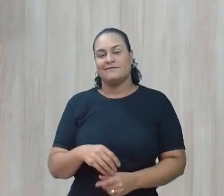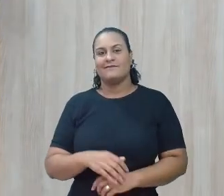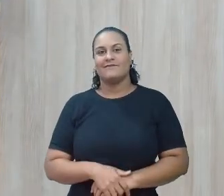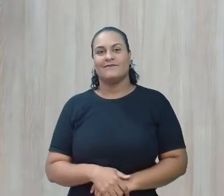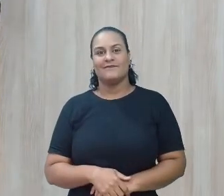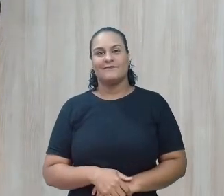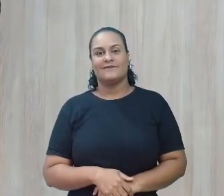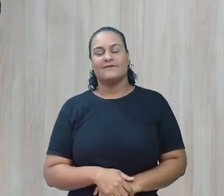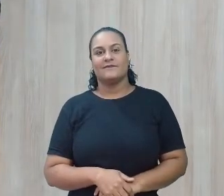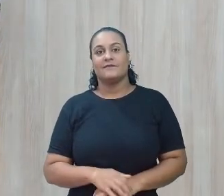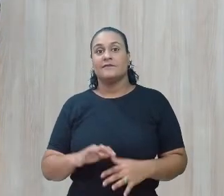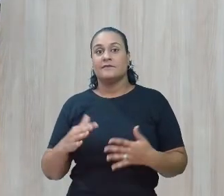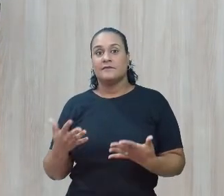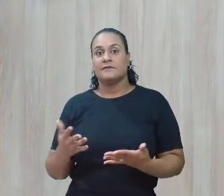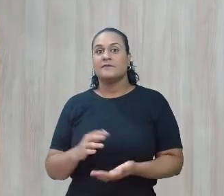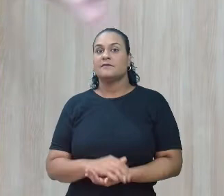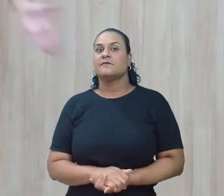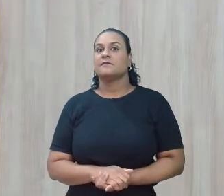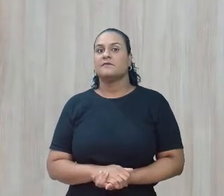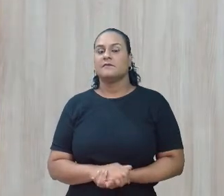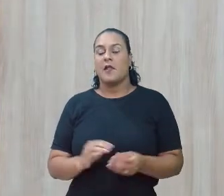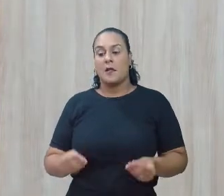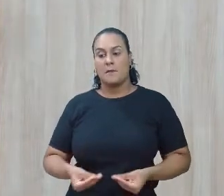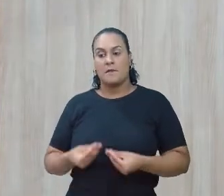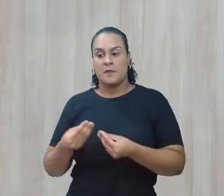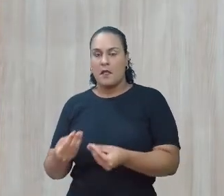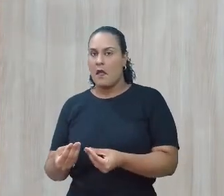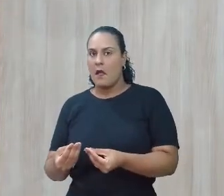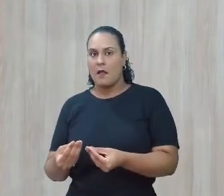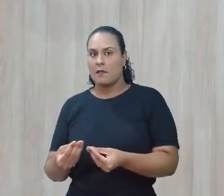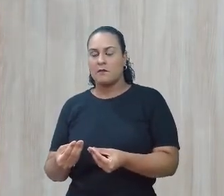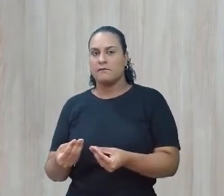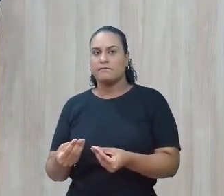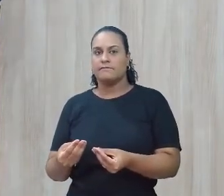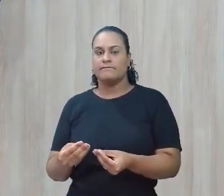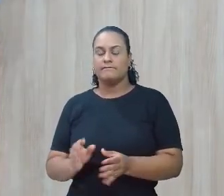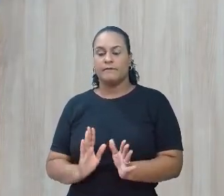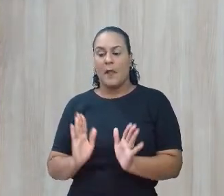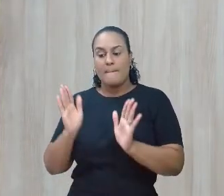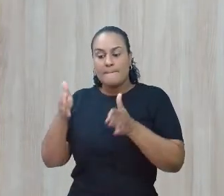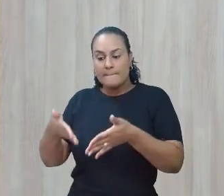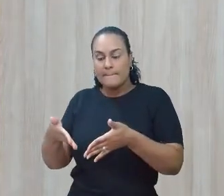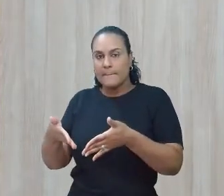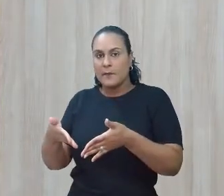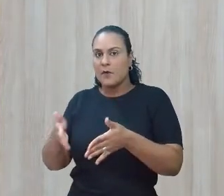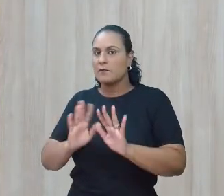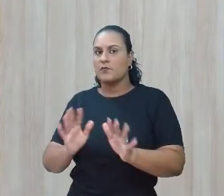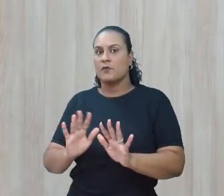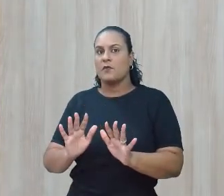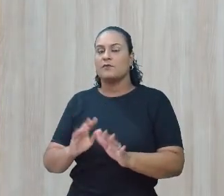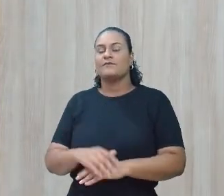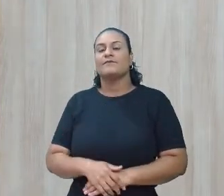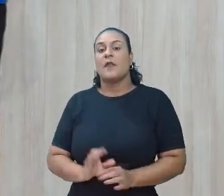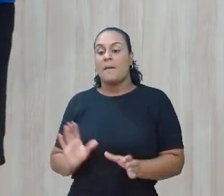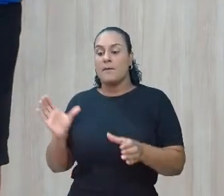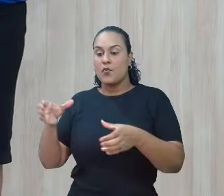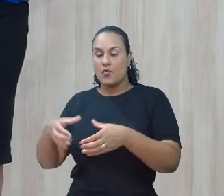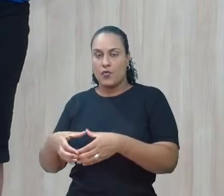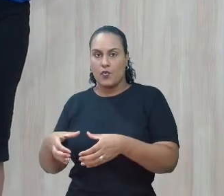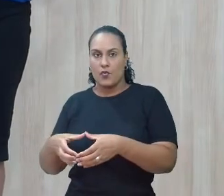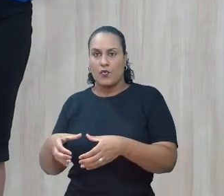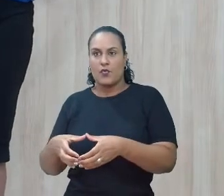Digitais. Então, o remetente ele não é direcionado, ele é universal. O emissor também não é. O remetente também não